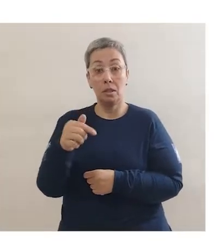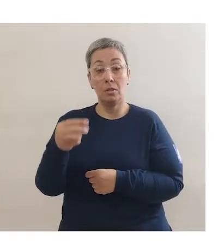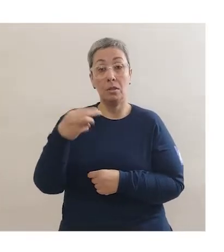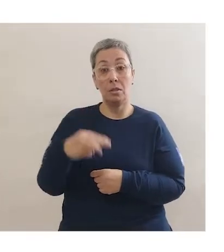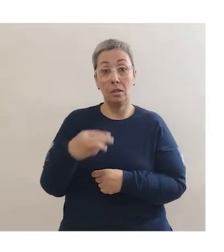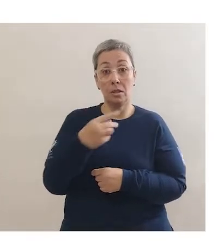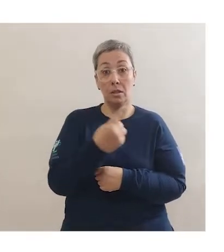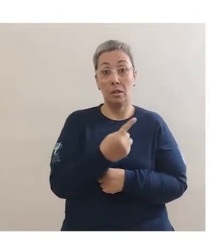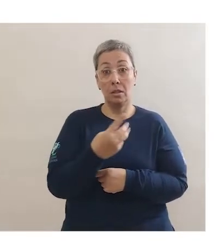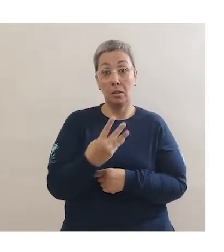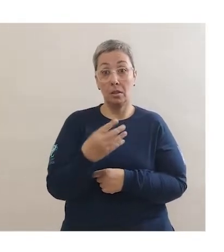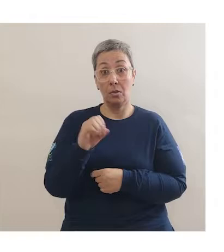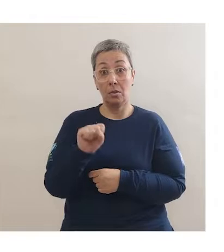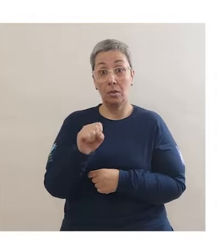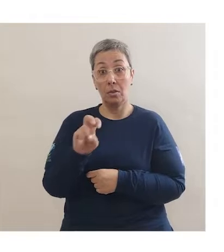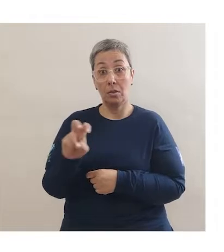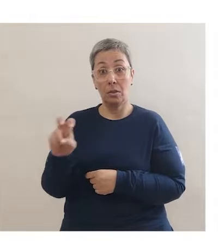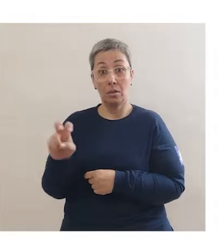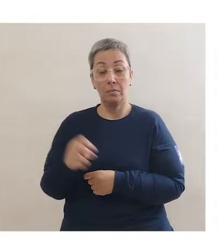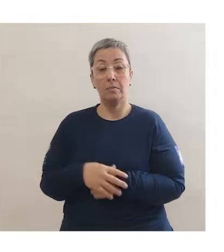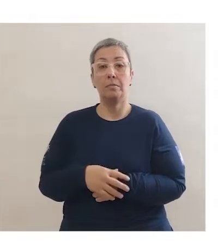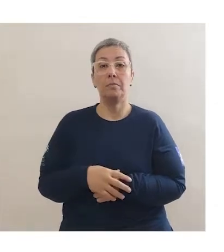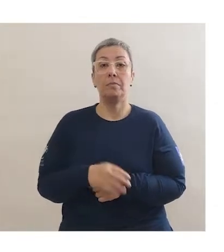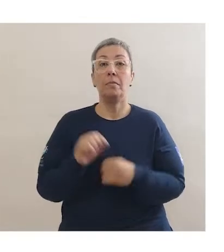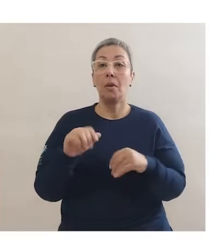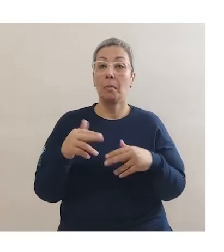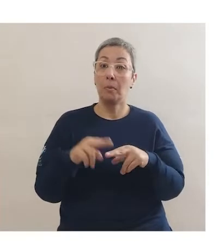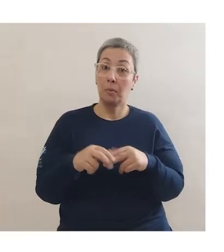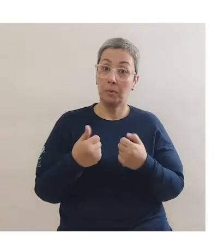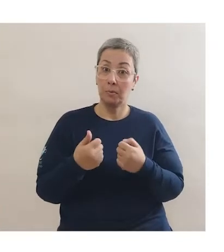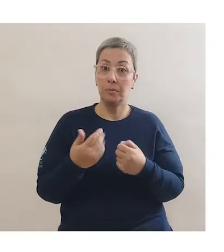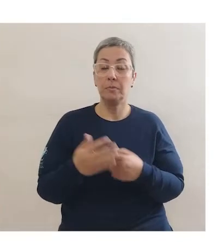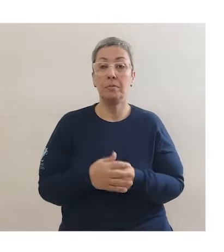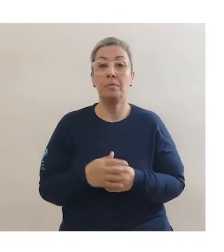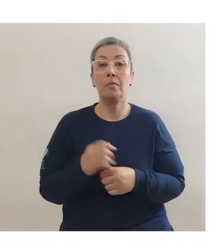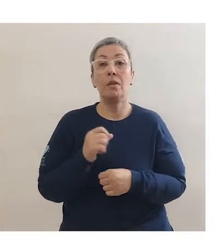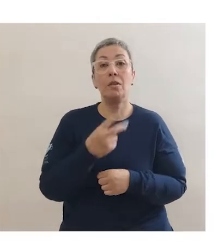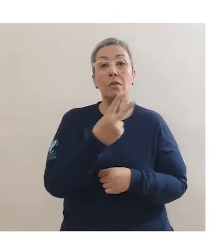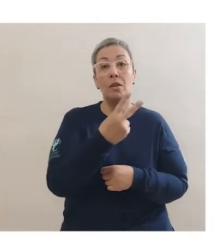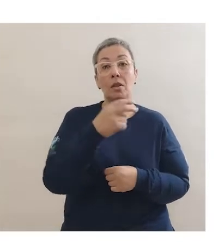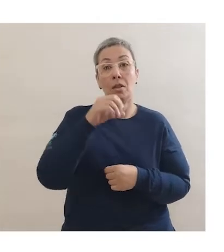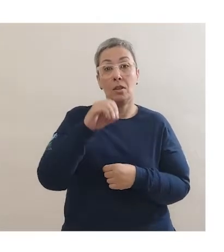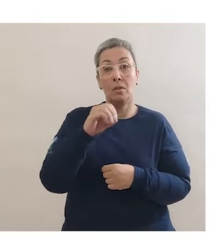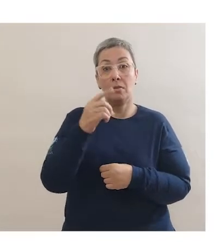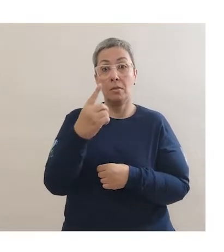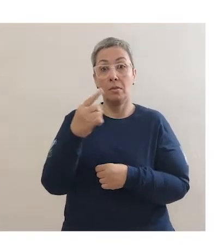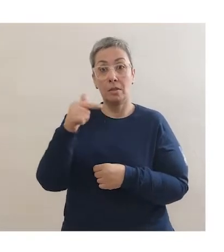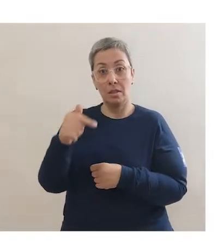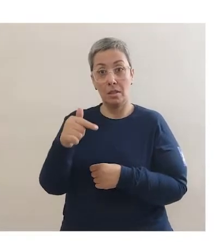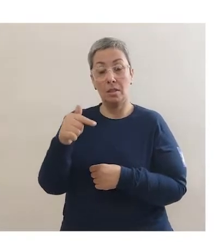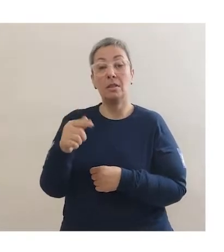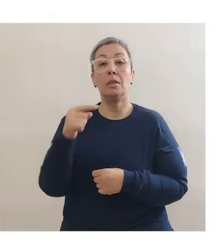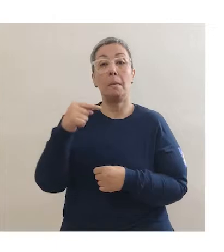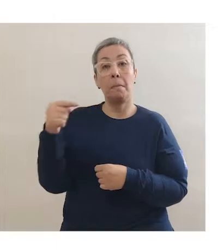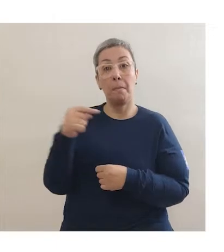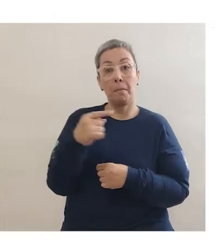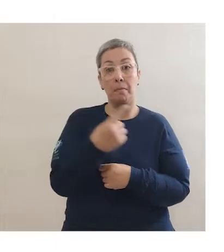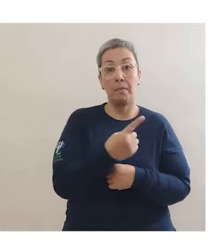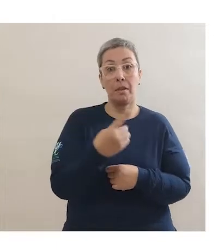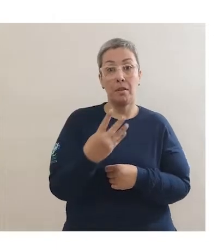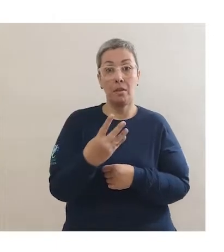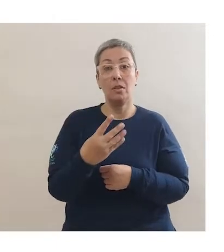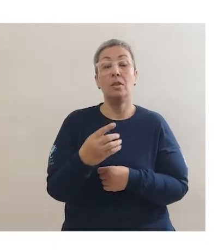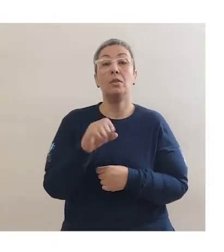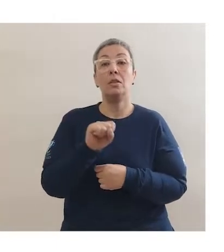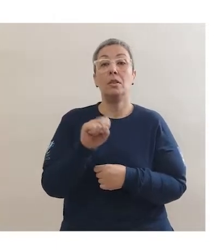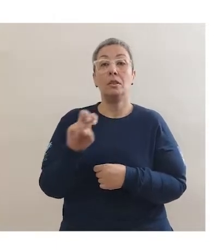14.855 indígenas. Aí outra, né? Qual a diferença entre o primeiro município